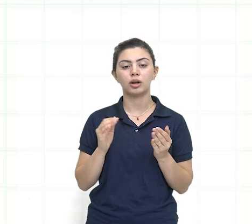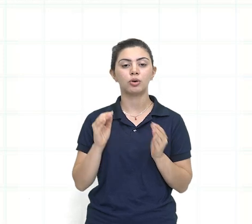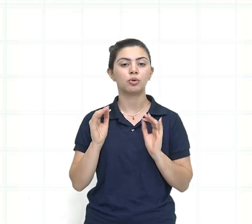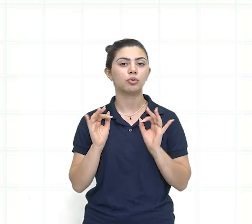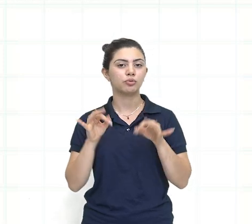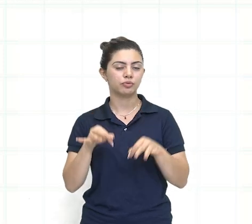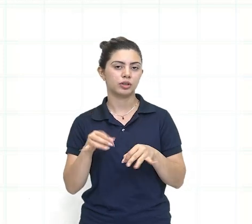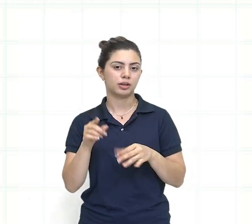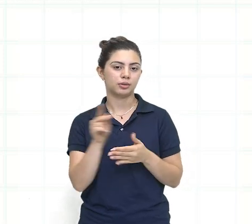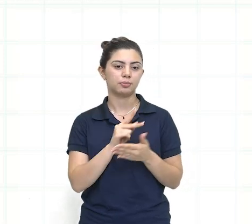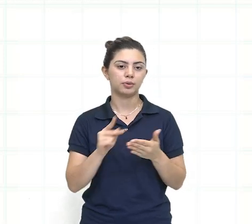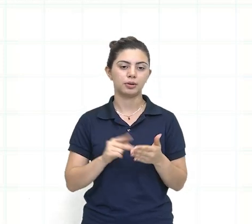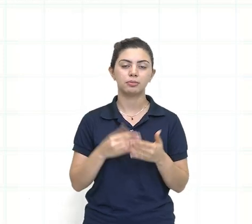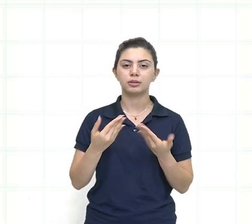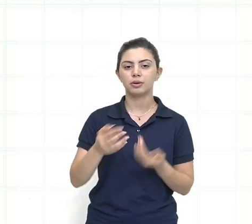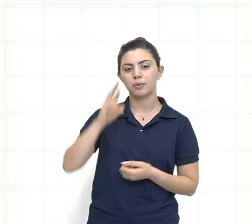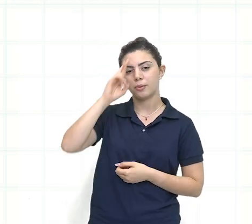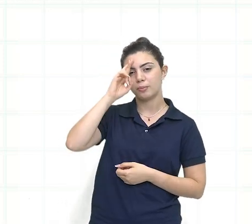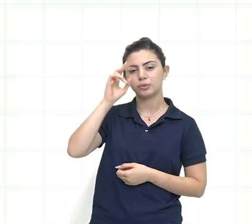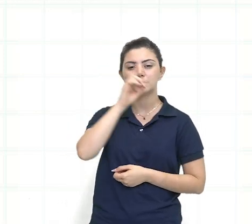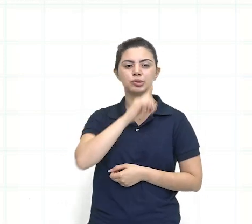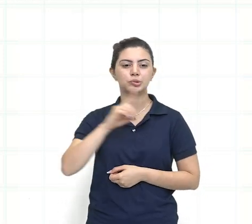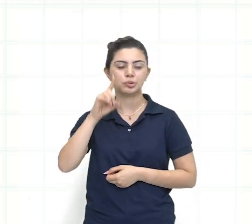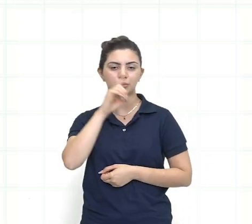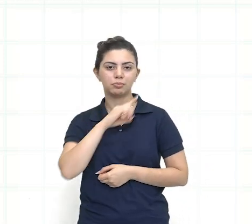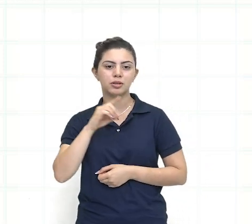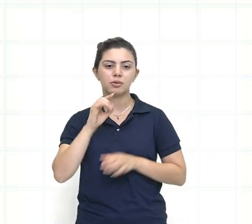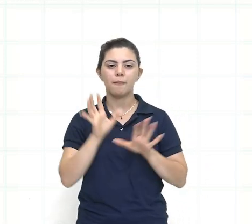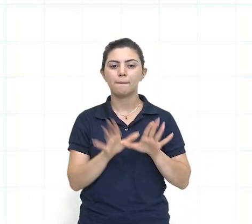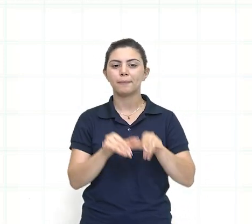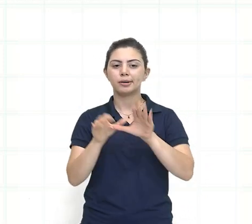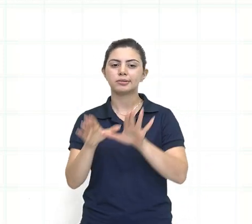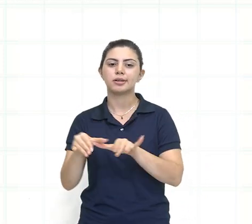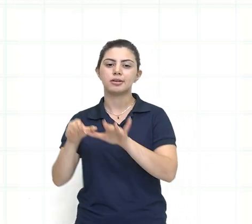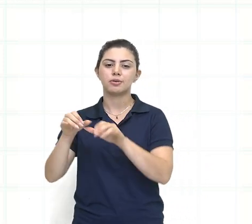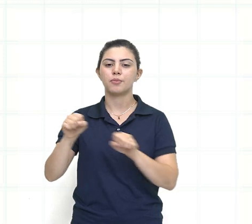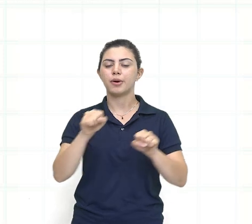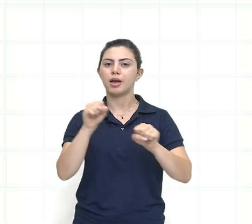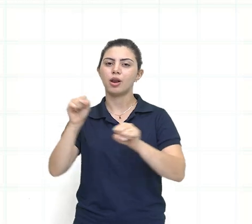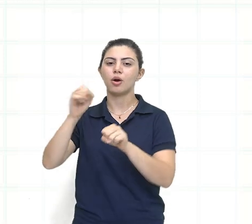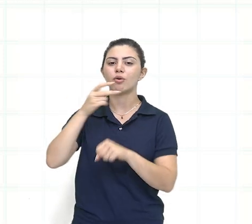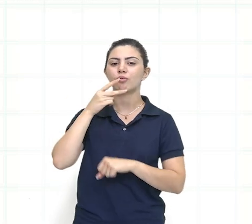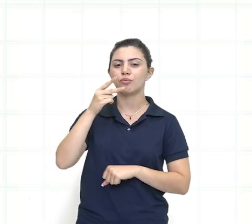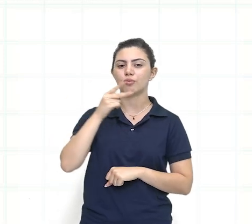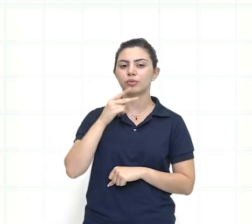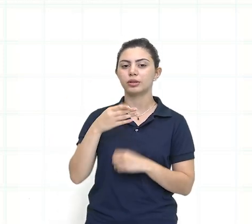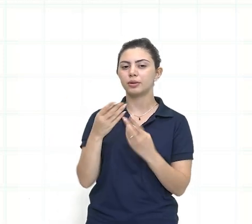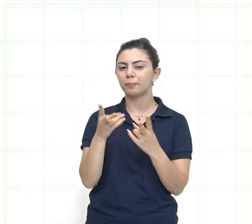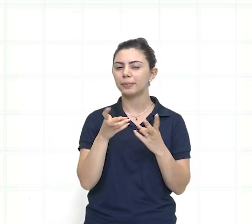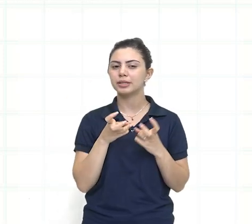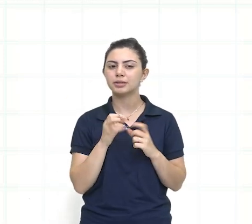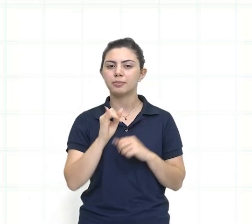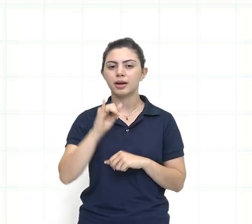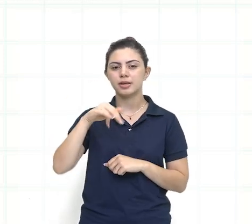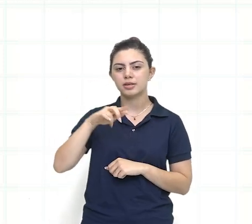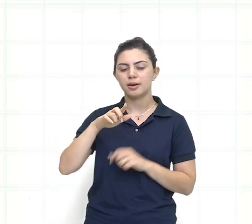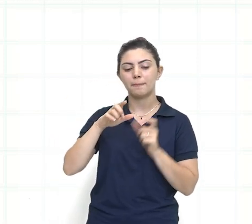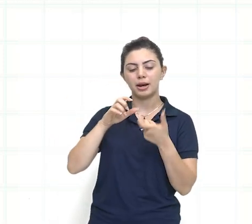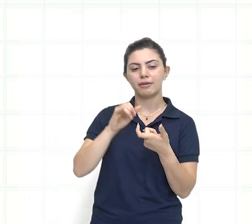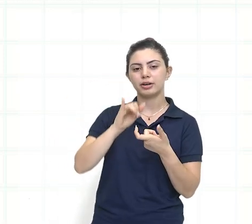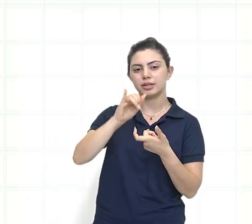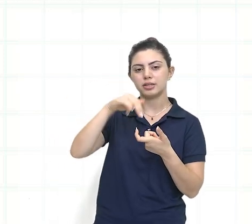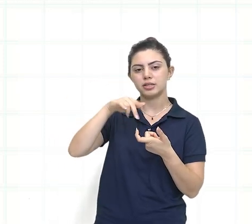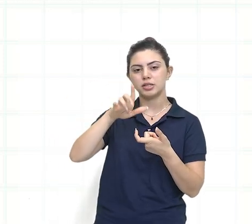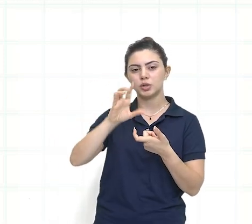né? Almoço de domingo, revoada de flamingo, herói que fuma cachimbo. Ó, ingo, e aqui